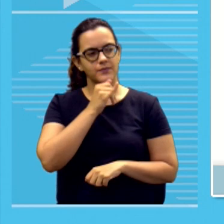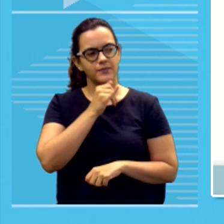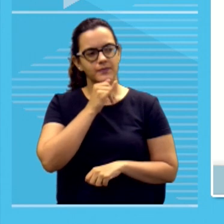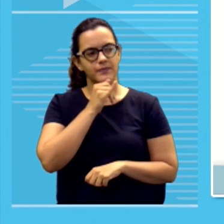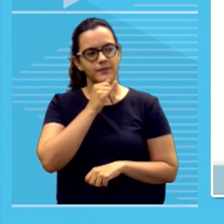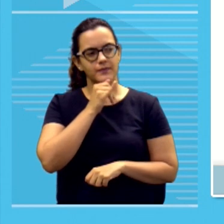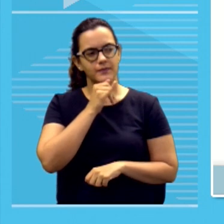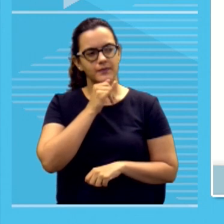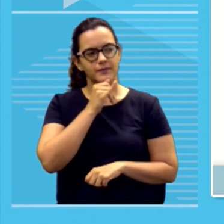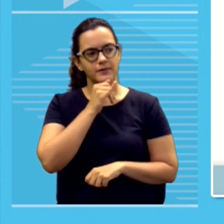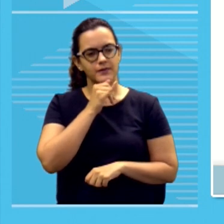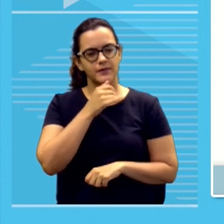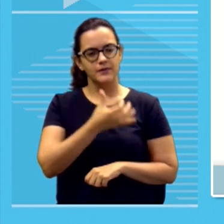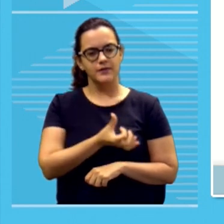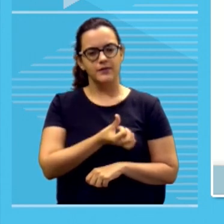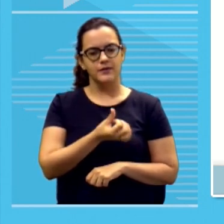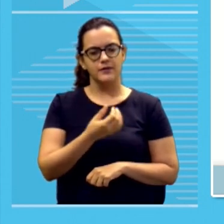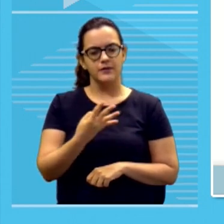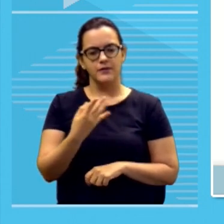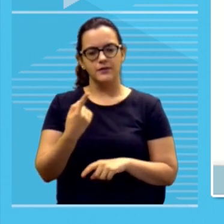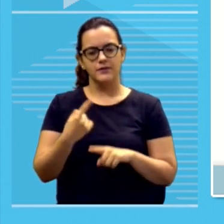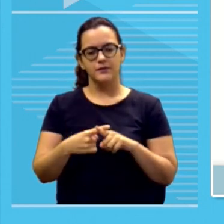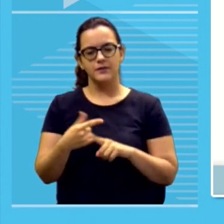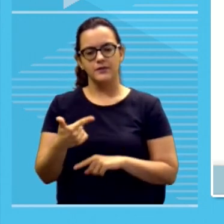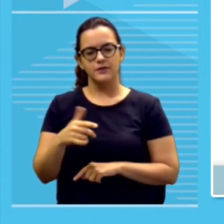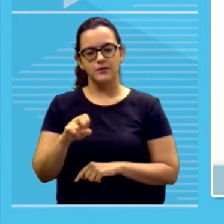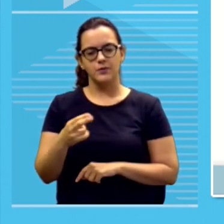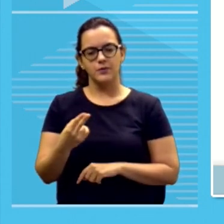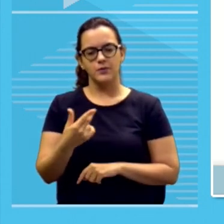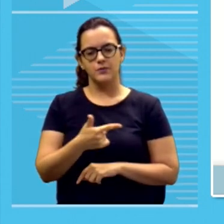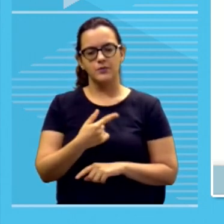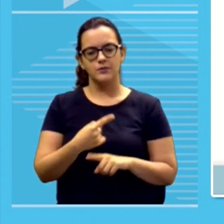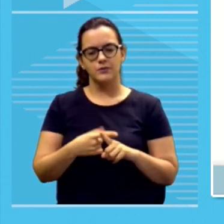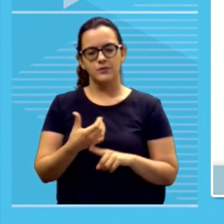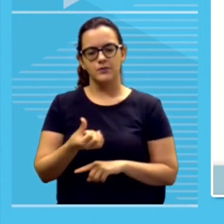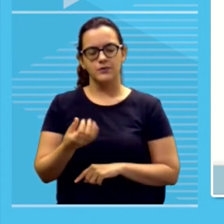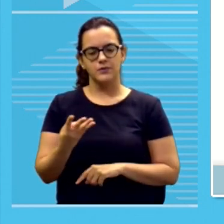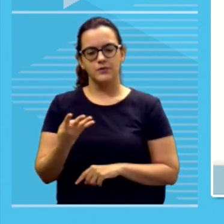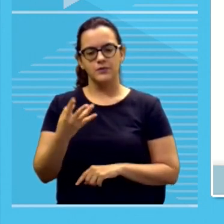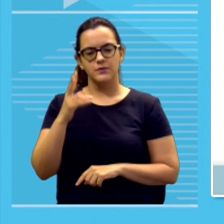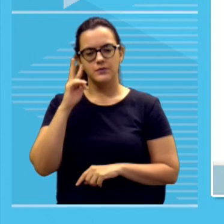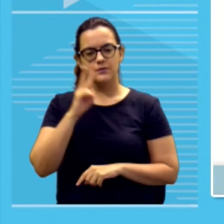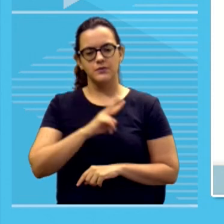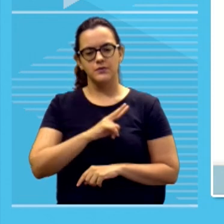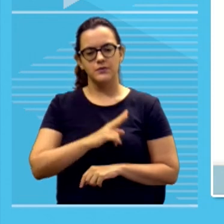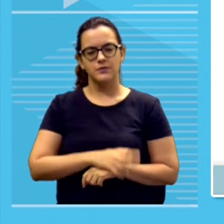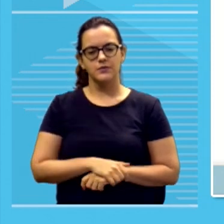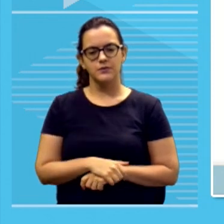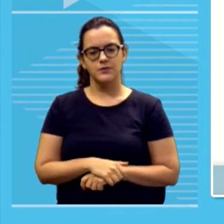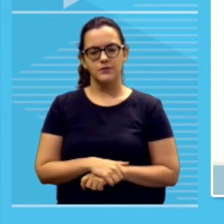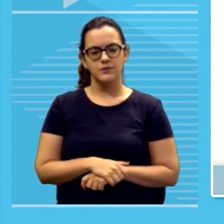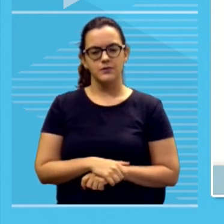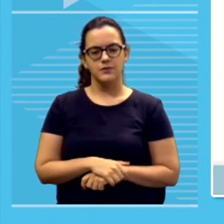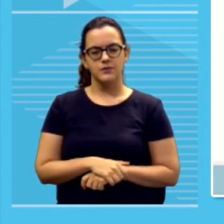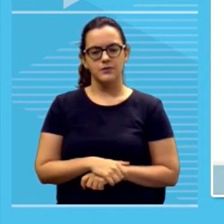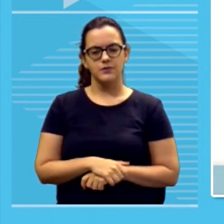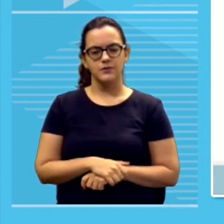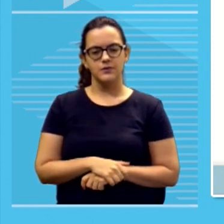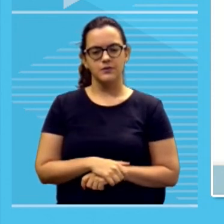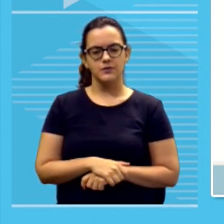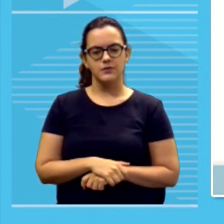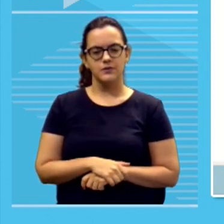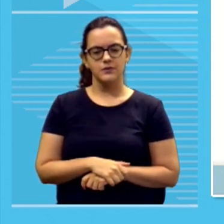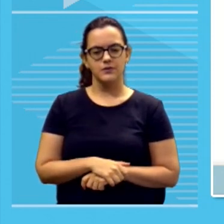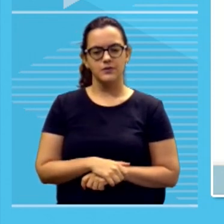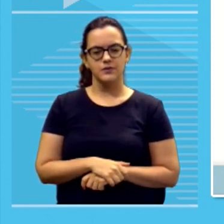faz fazer 64 x 2 como fazer 2 x 64 esse aqui só saiu a raiz de 100 que deu